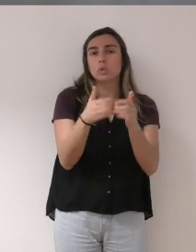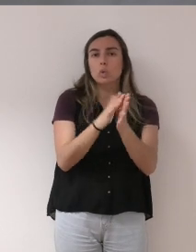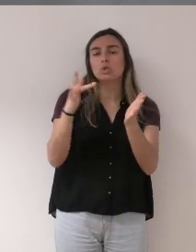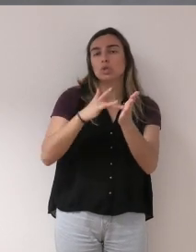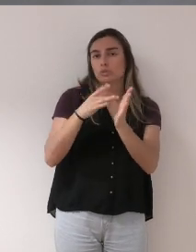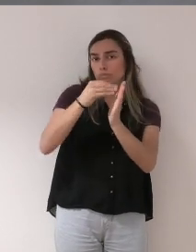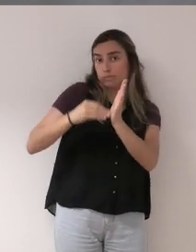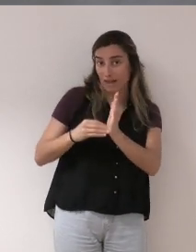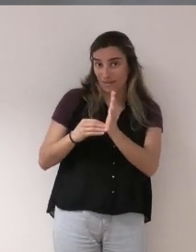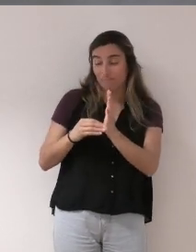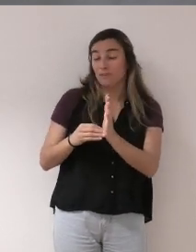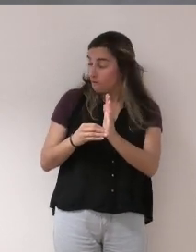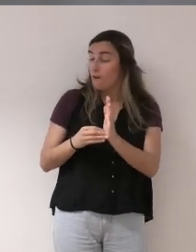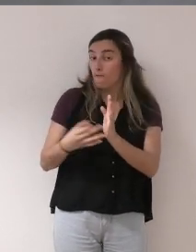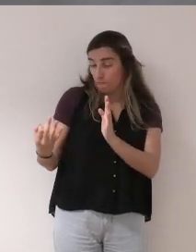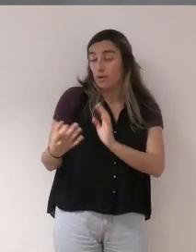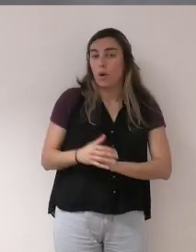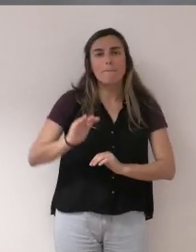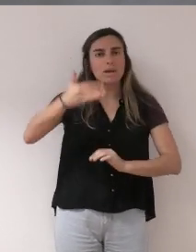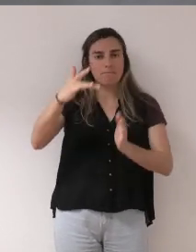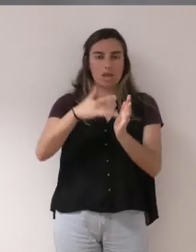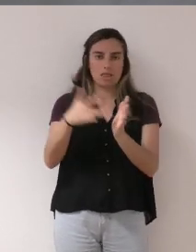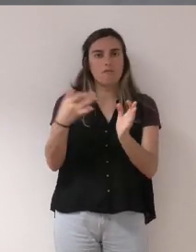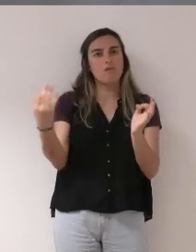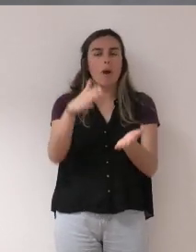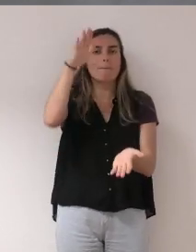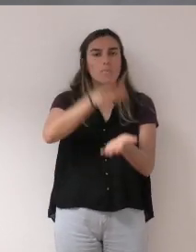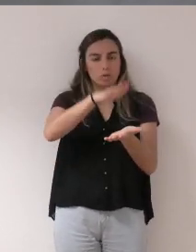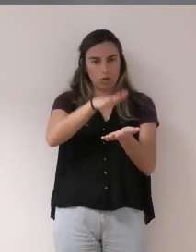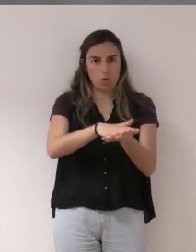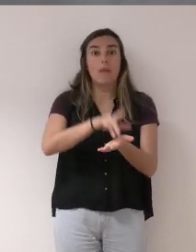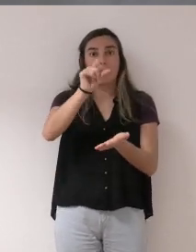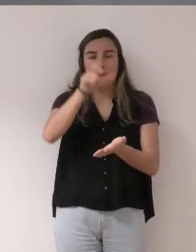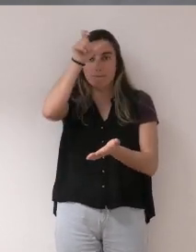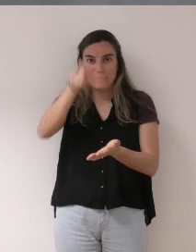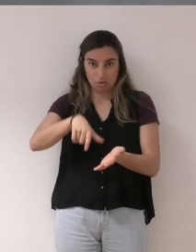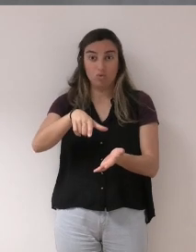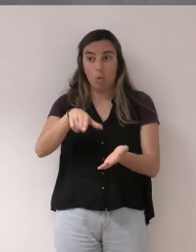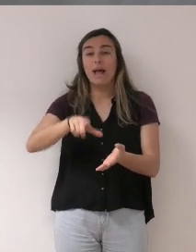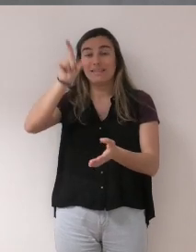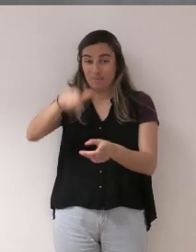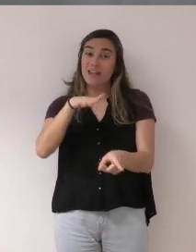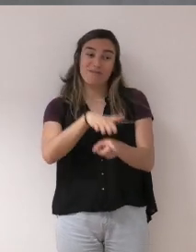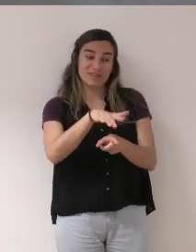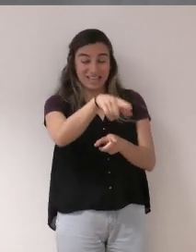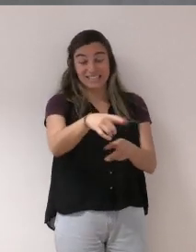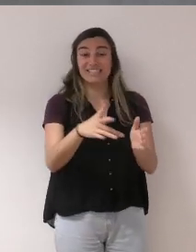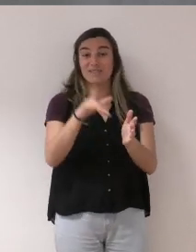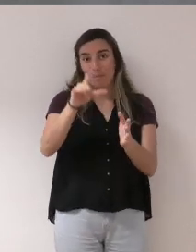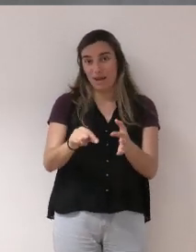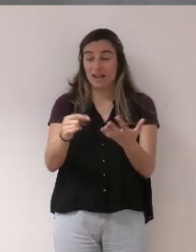domínio do ensaio. O primeiro livro que ele publicou, e está aqui também uma pessoa que tem alguma coisa a ver com esse livro, com essa